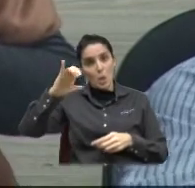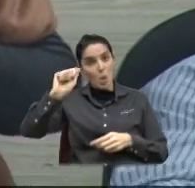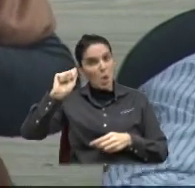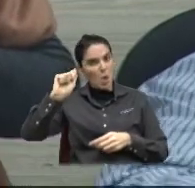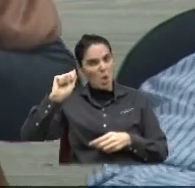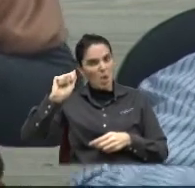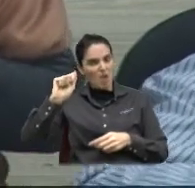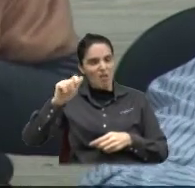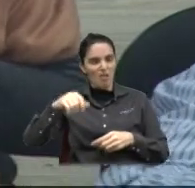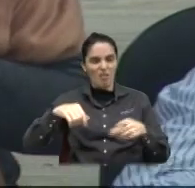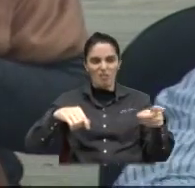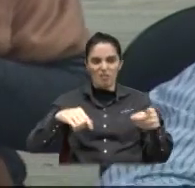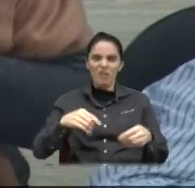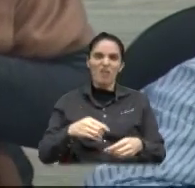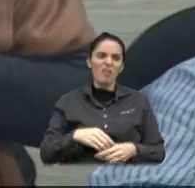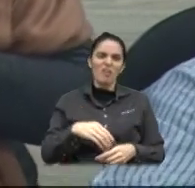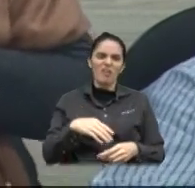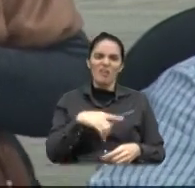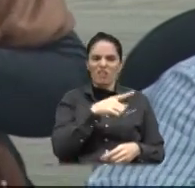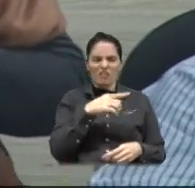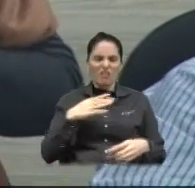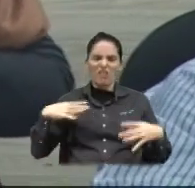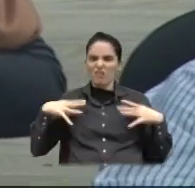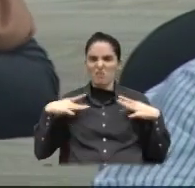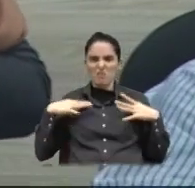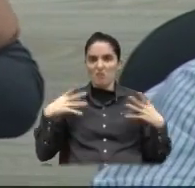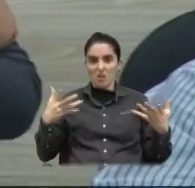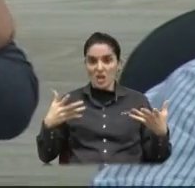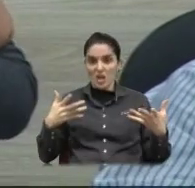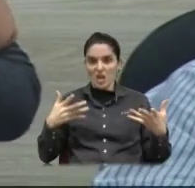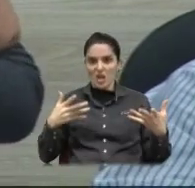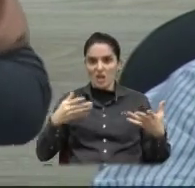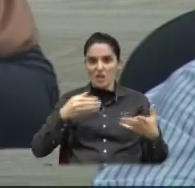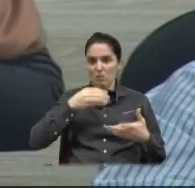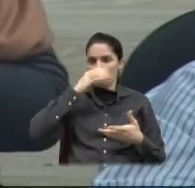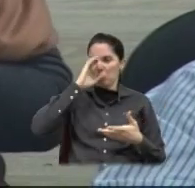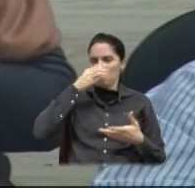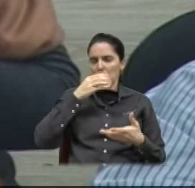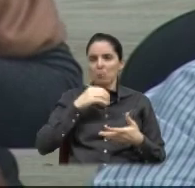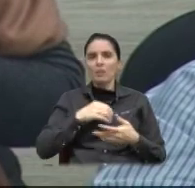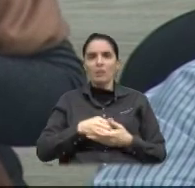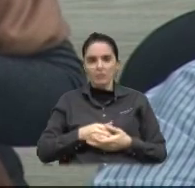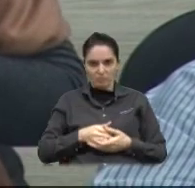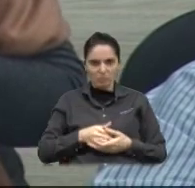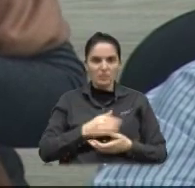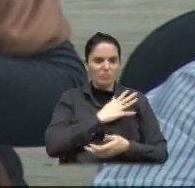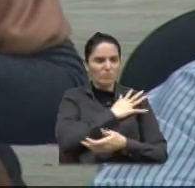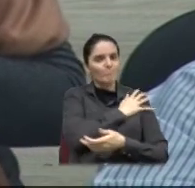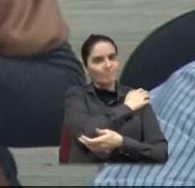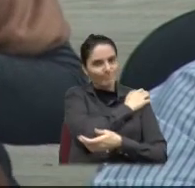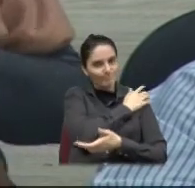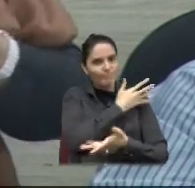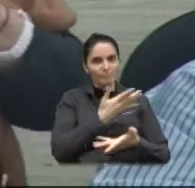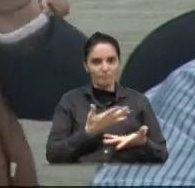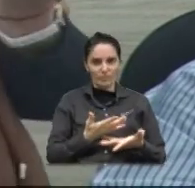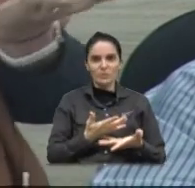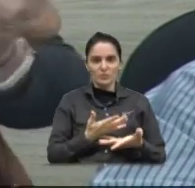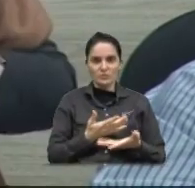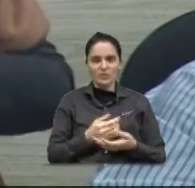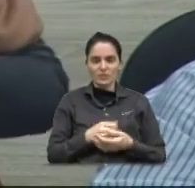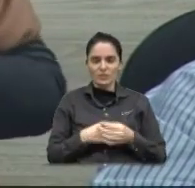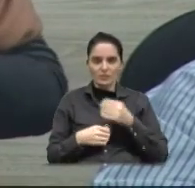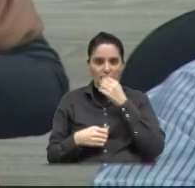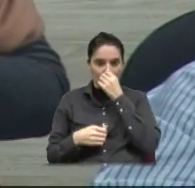cachaceiro é pinguço né esses são os nomes que essas pessoas recebem nem aí para a